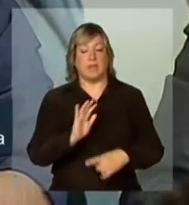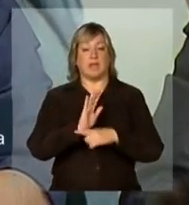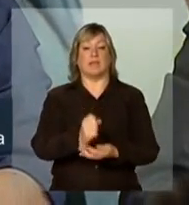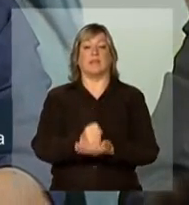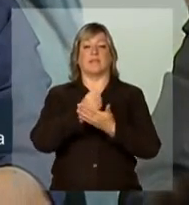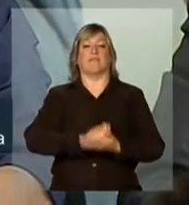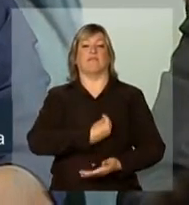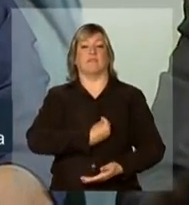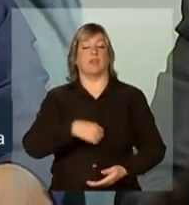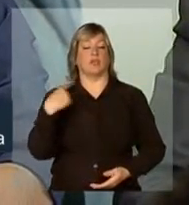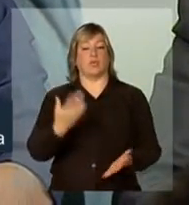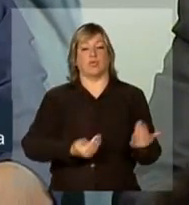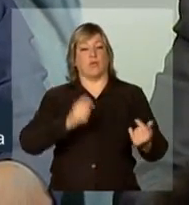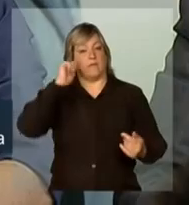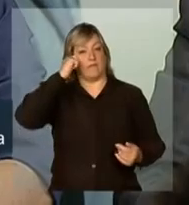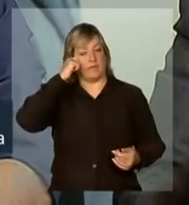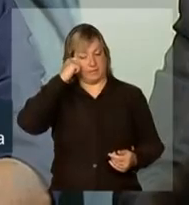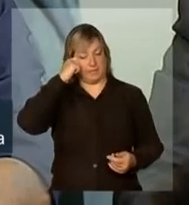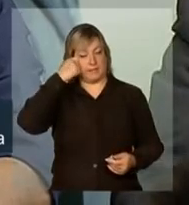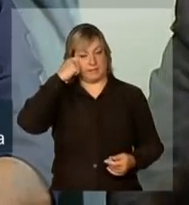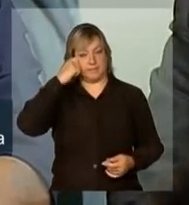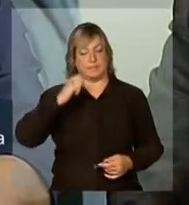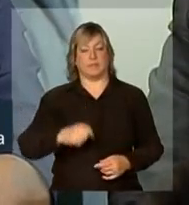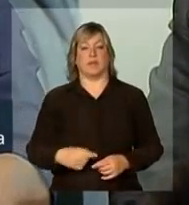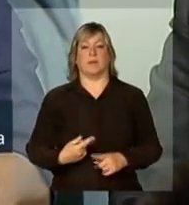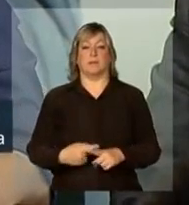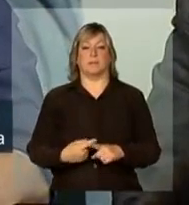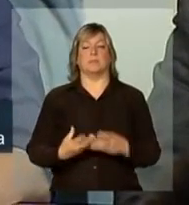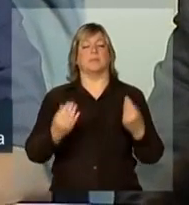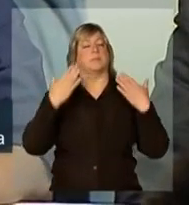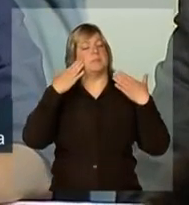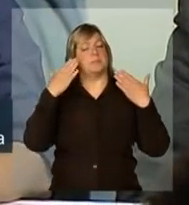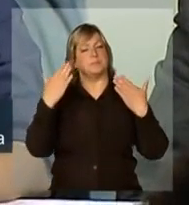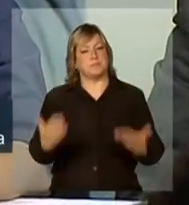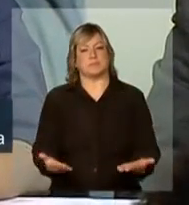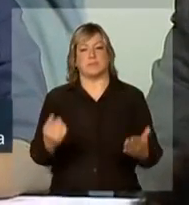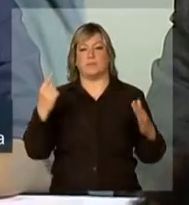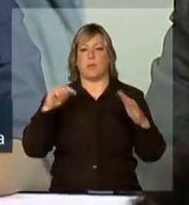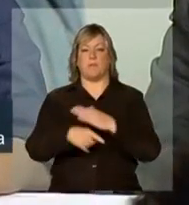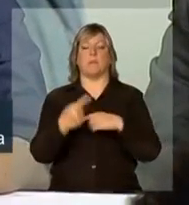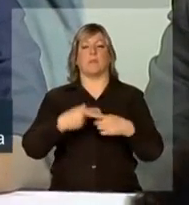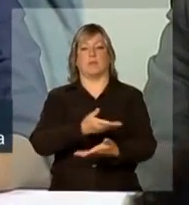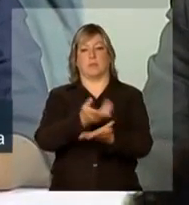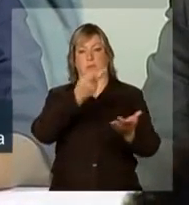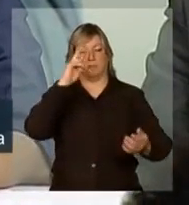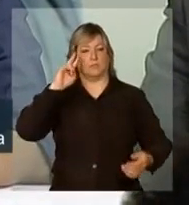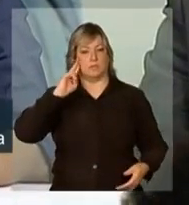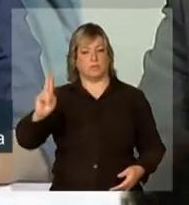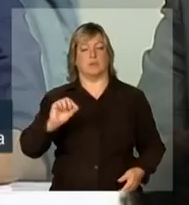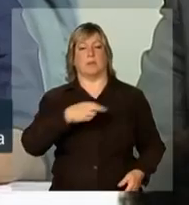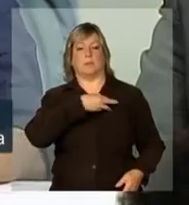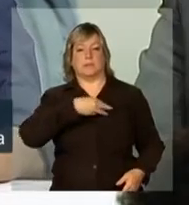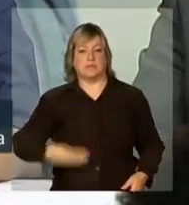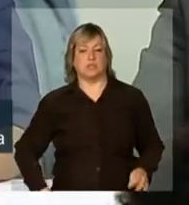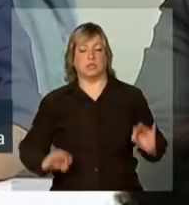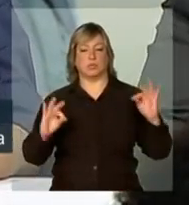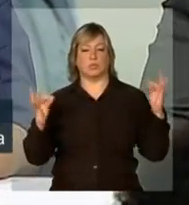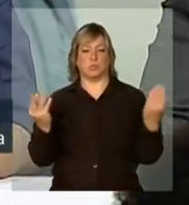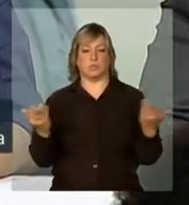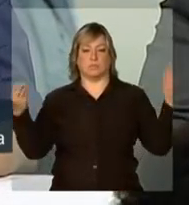da nossa juventude negra, né? Um agradecimento bastante grande às nossas autoridades, ministro Gilberto Carvalho, ministra